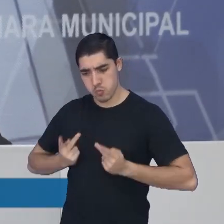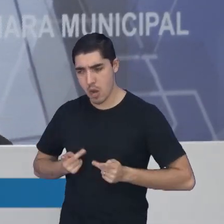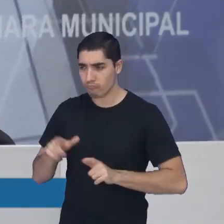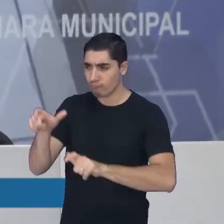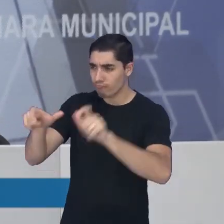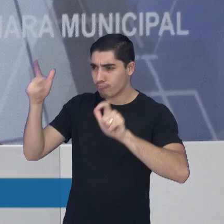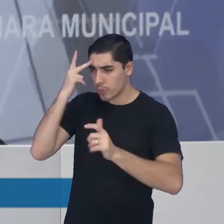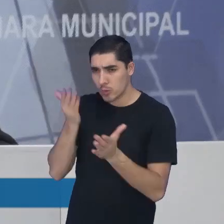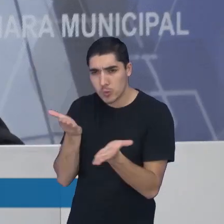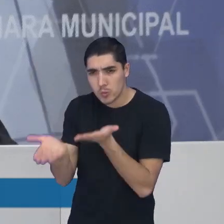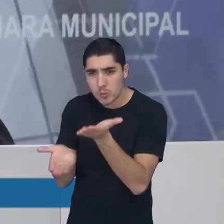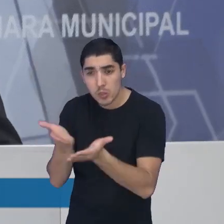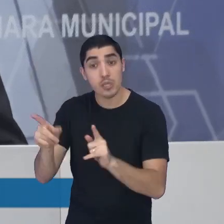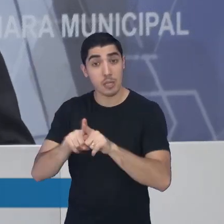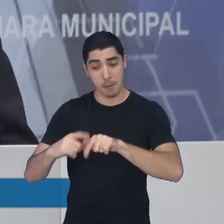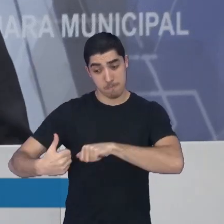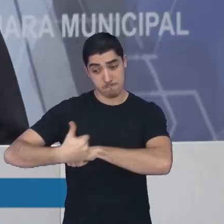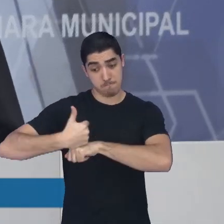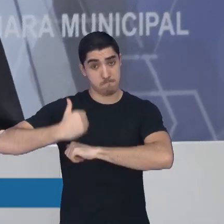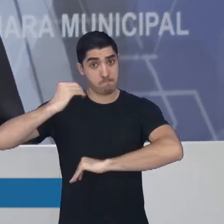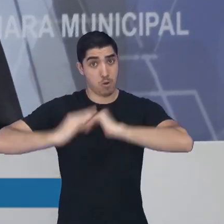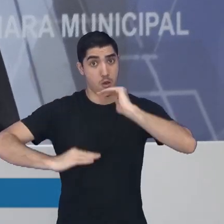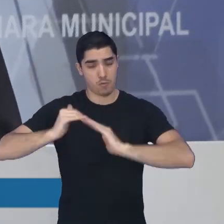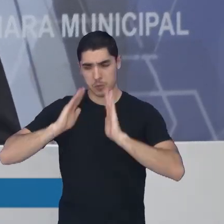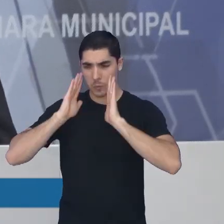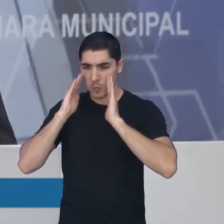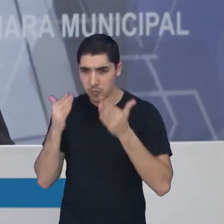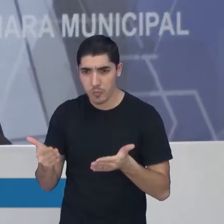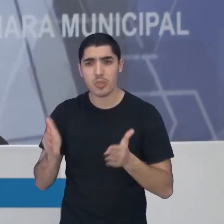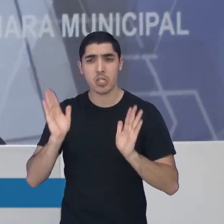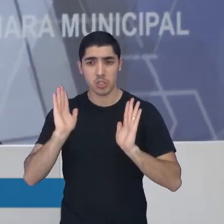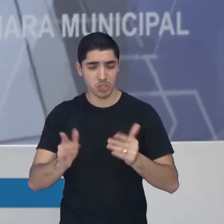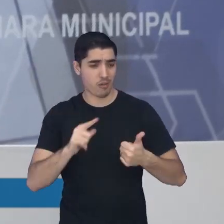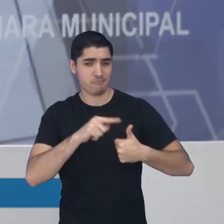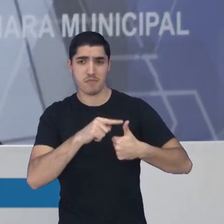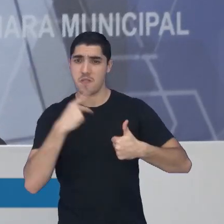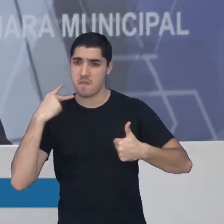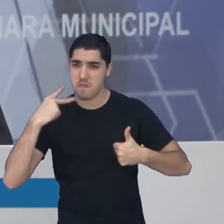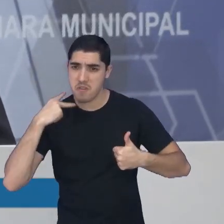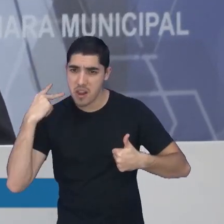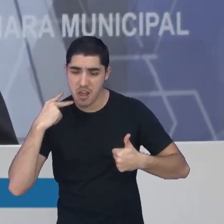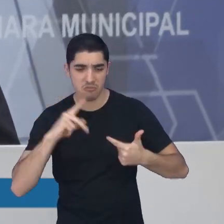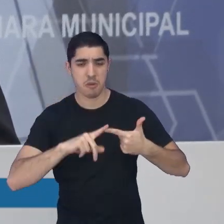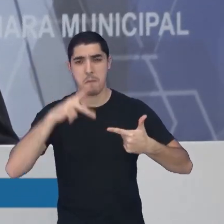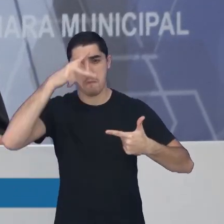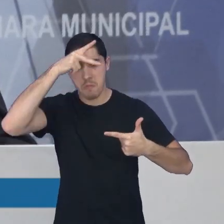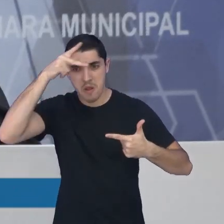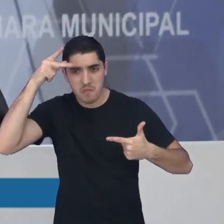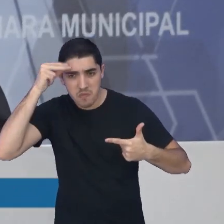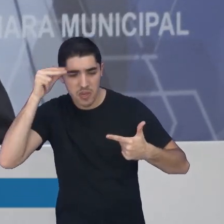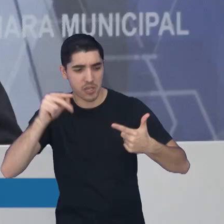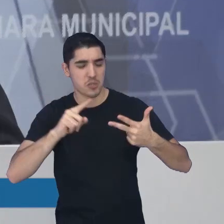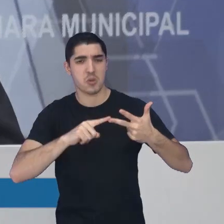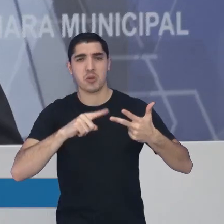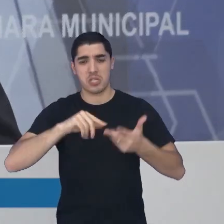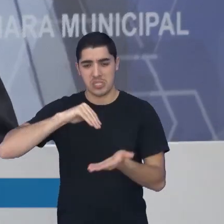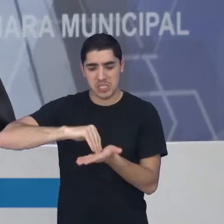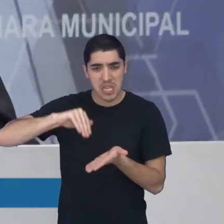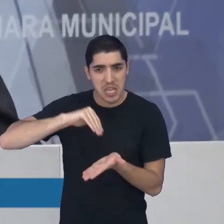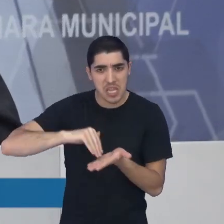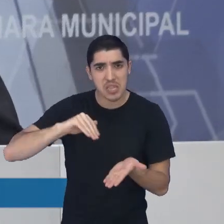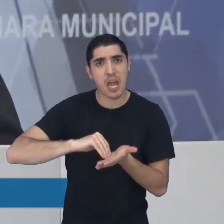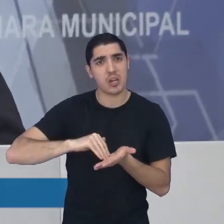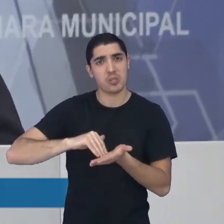especializada, e da Faculdade de Direito saíram vereadores, prefeitos, secretários